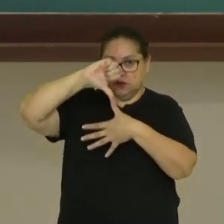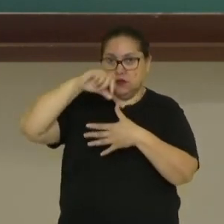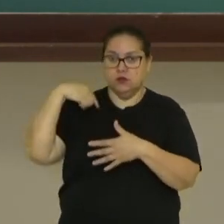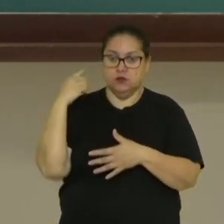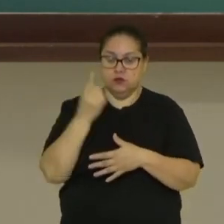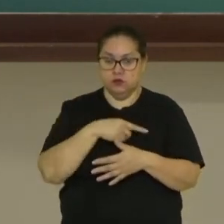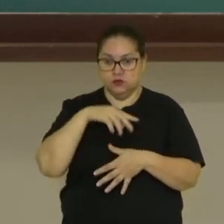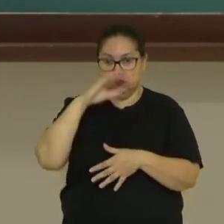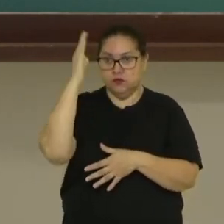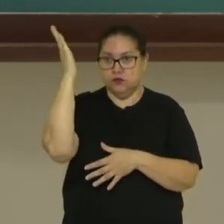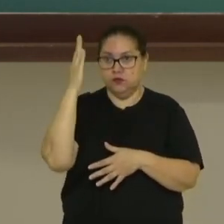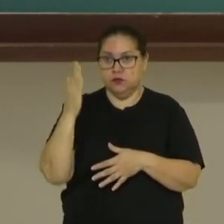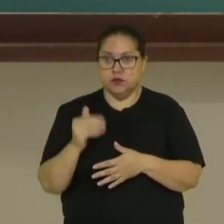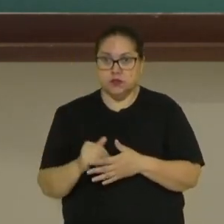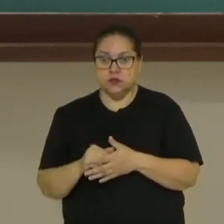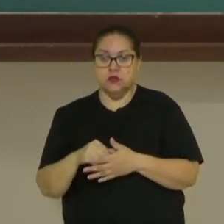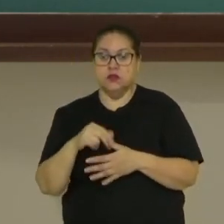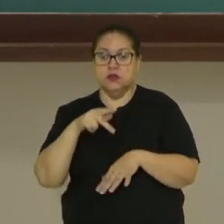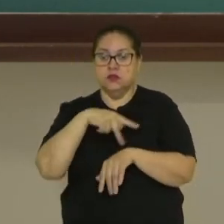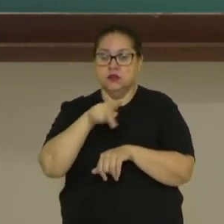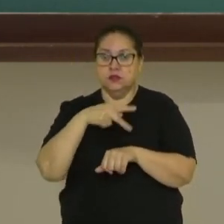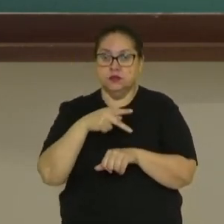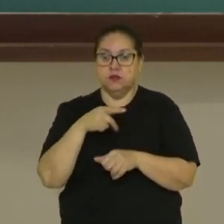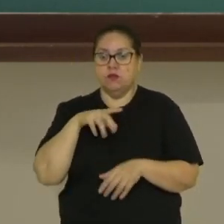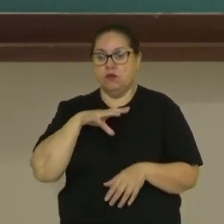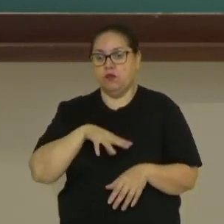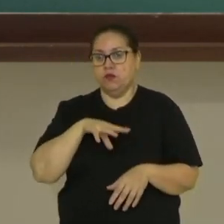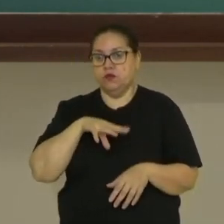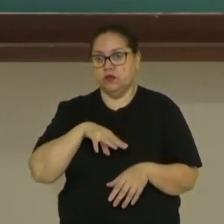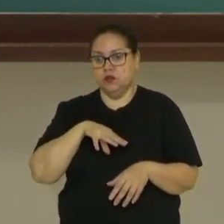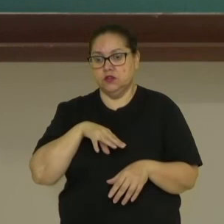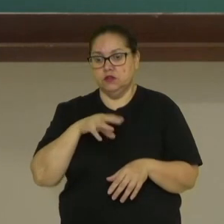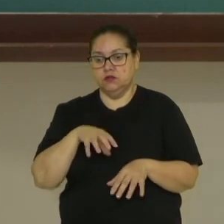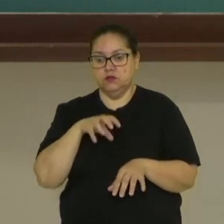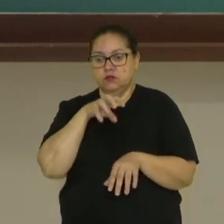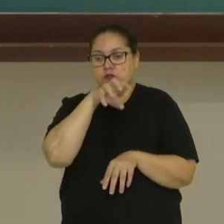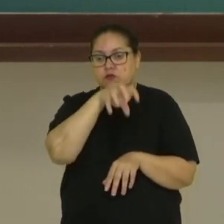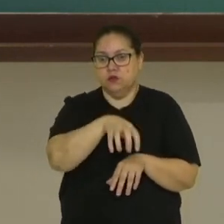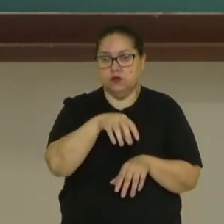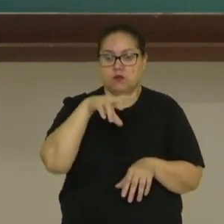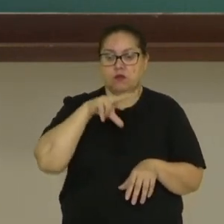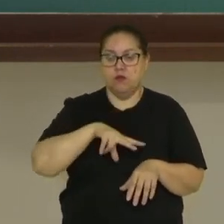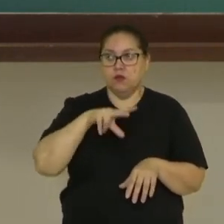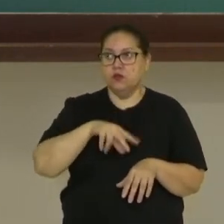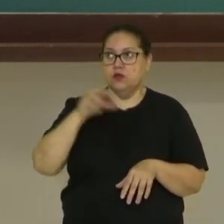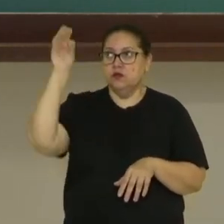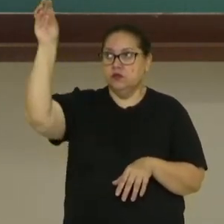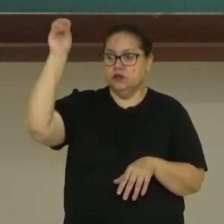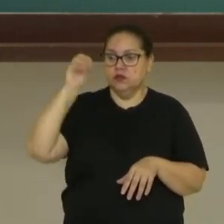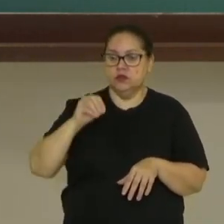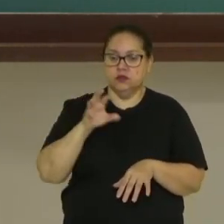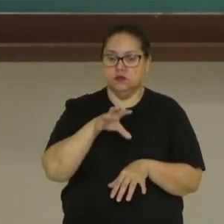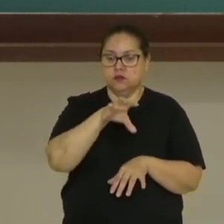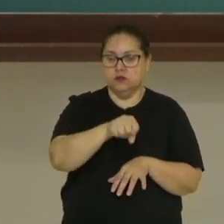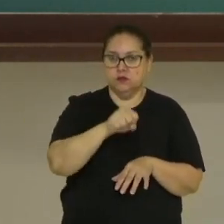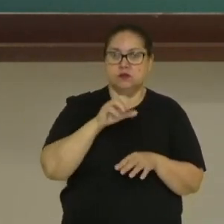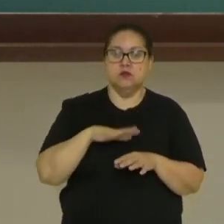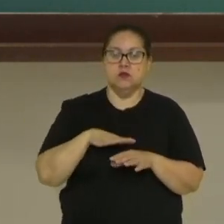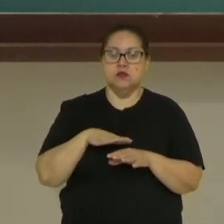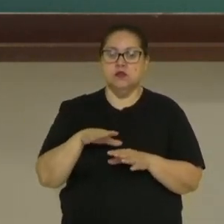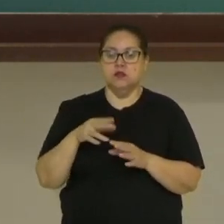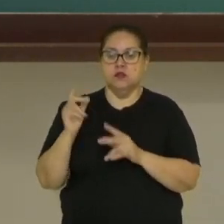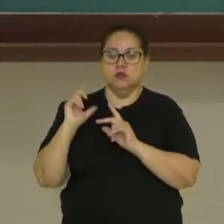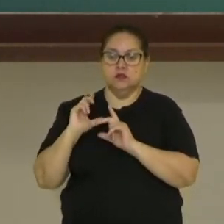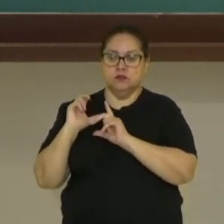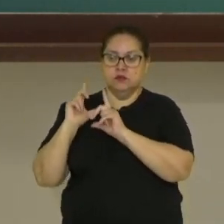país tem a língua predominante do português, né? Nós fomos colonizados historicamente por Portugal. Então, nós herdamos